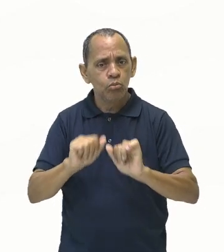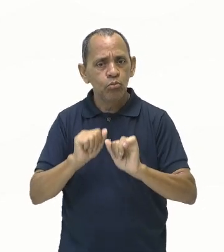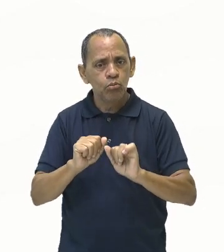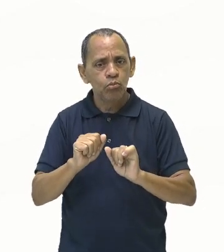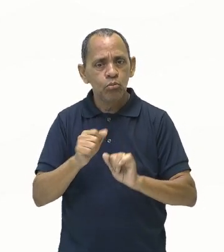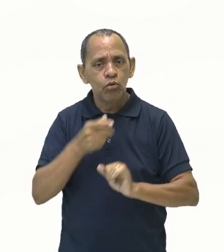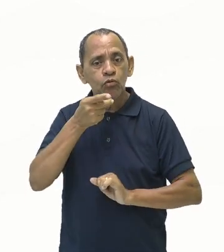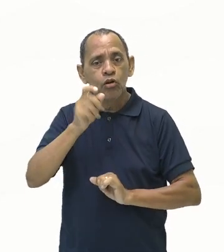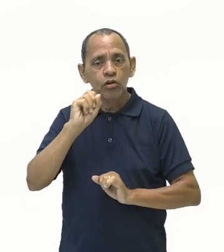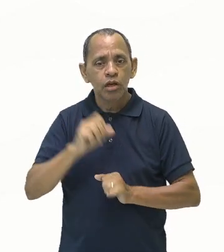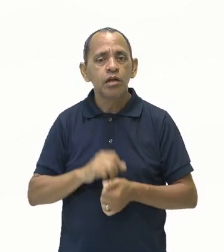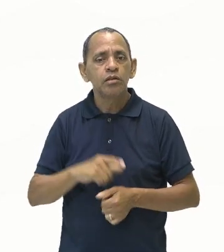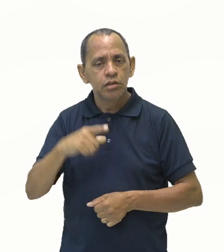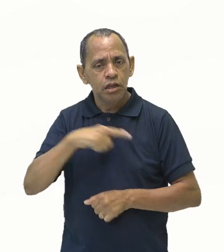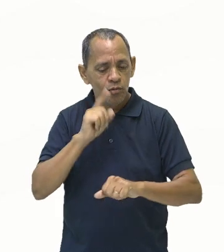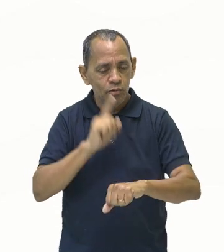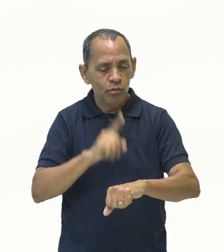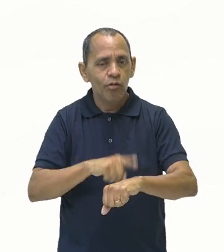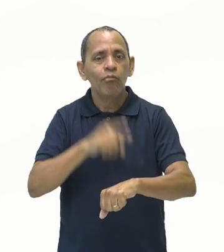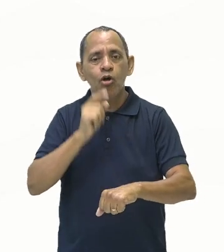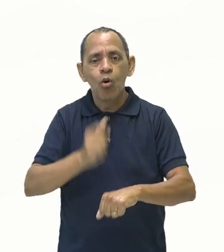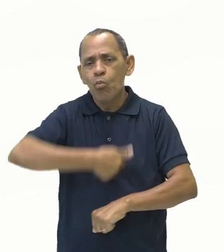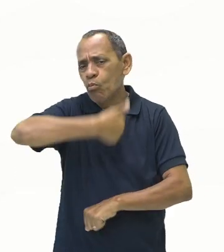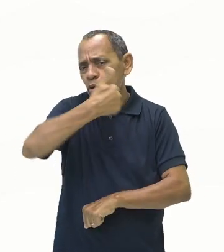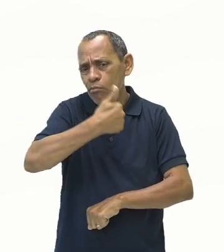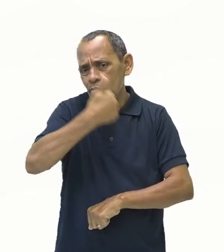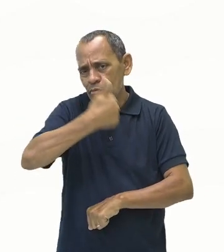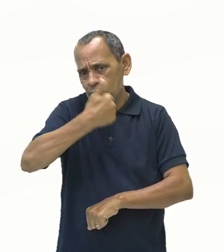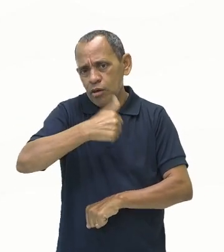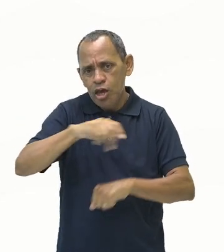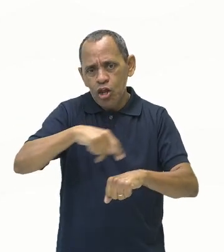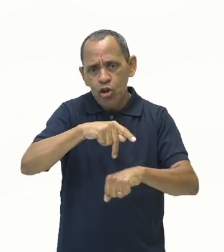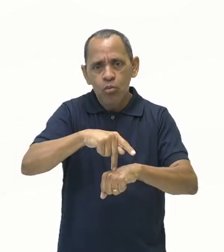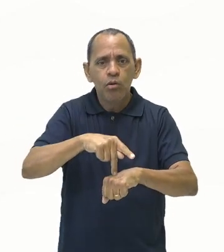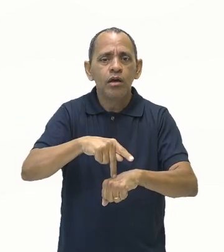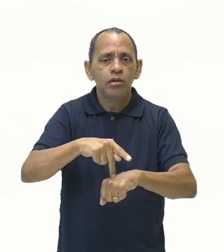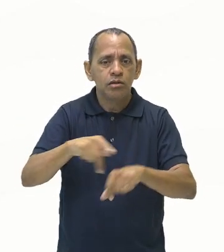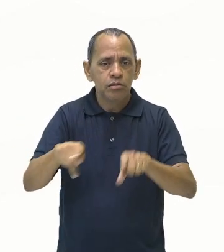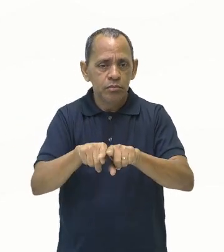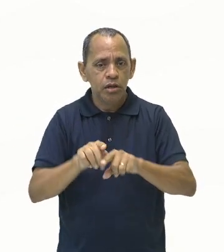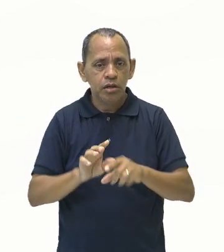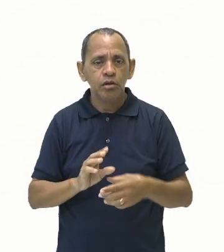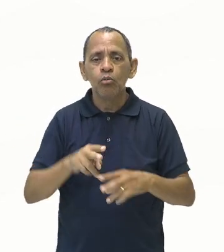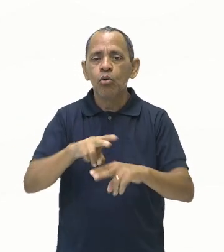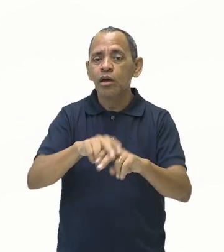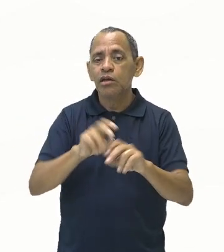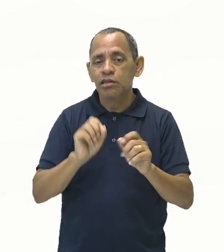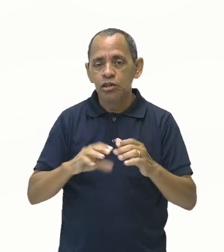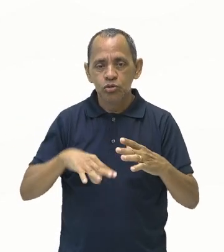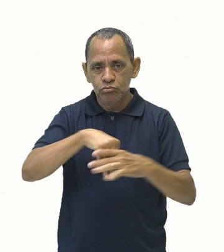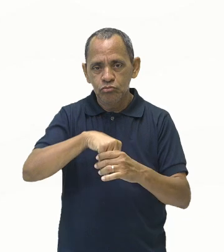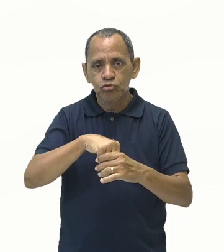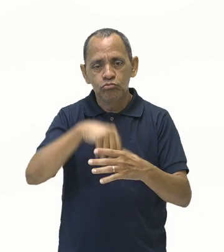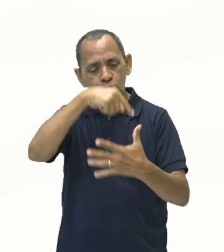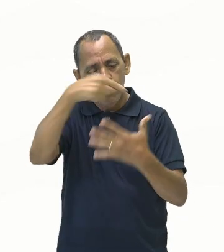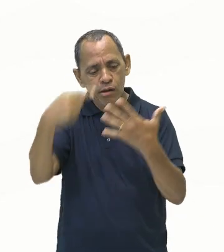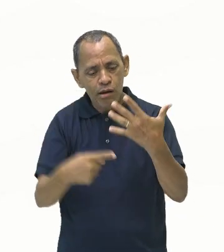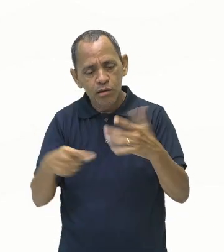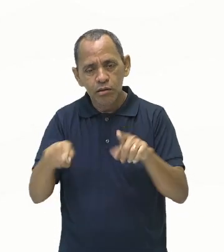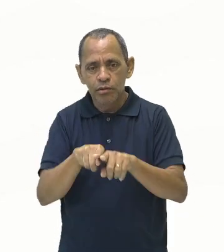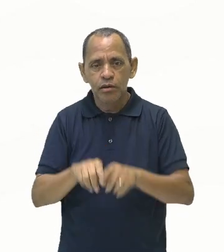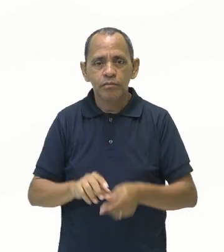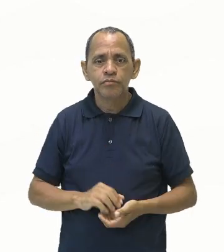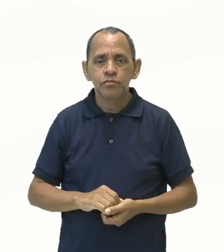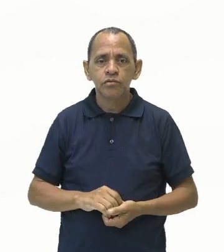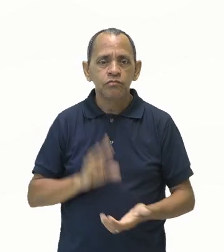esse pioneirismo por conta desse conjunto de fatores. Então, a gente precisa entender que não foi do